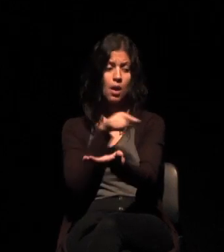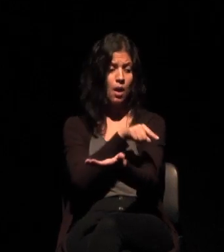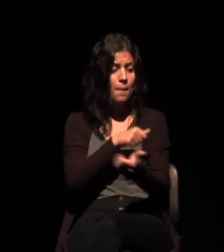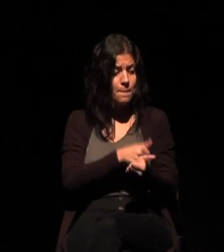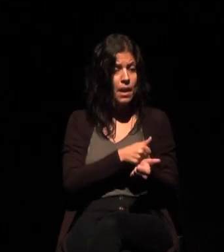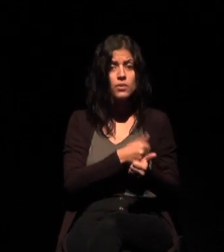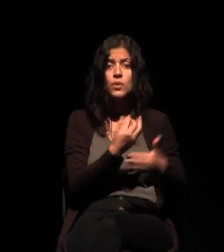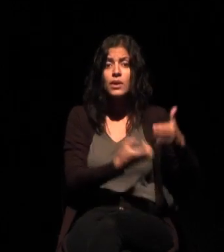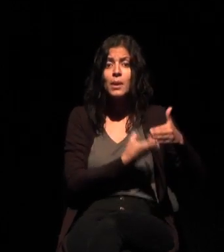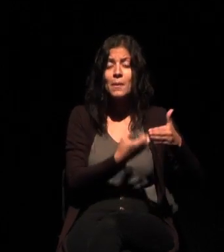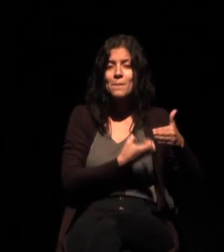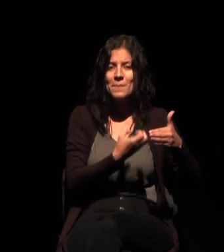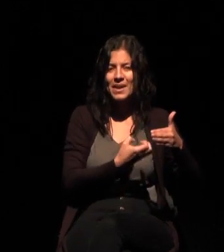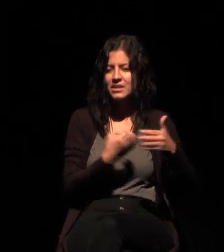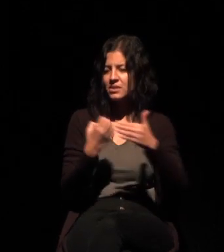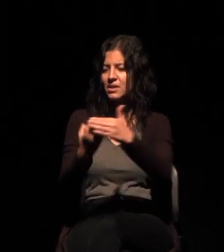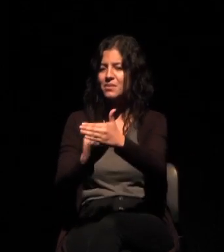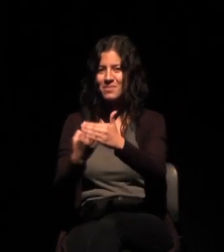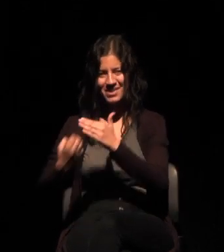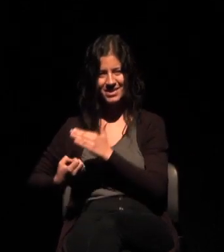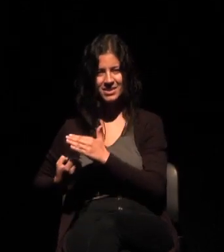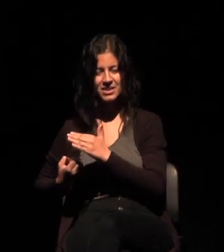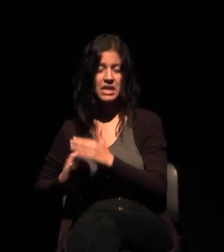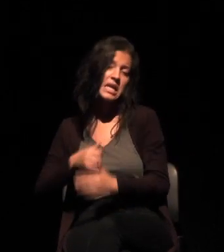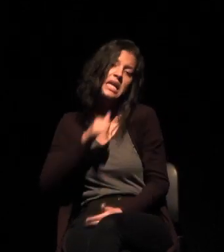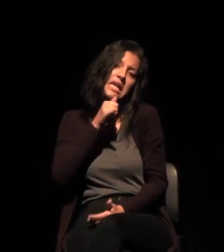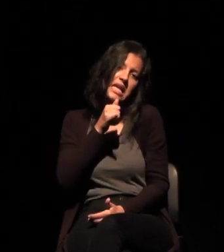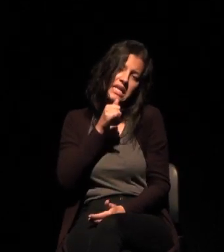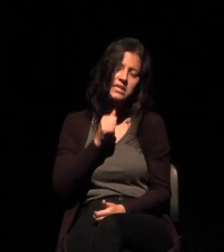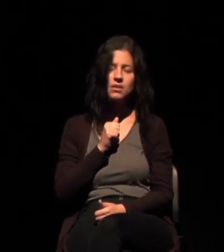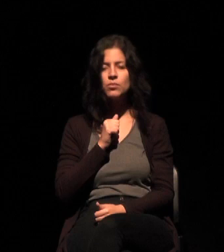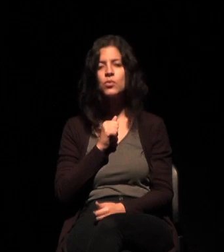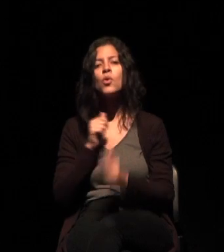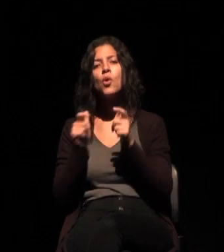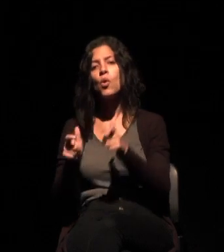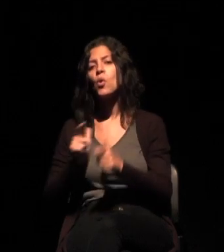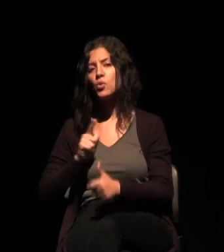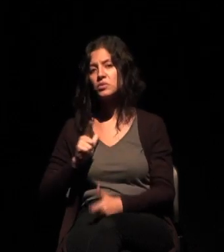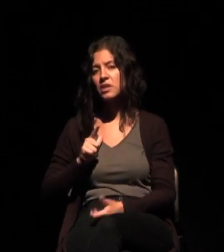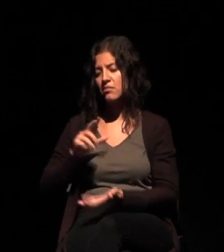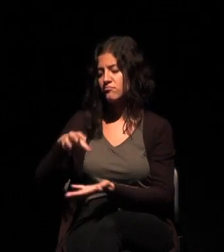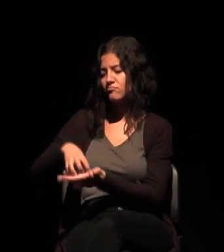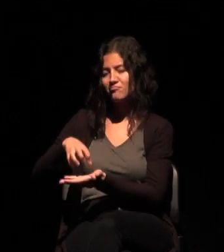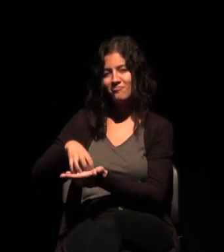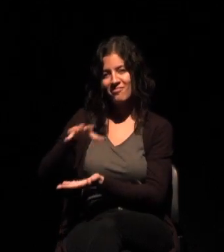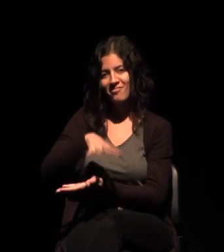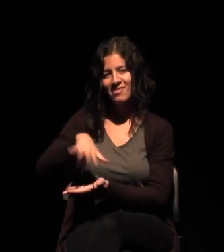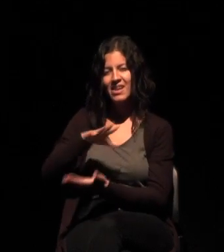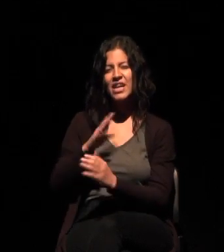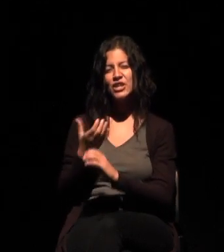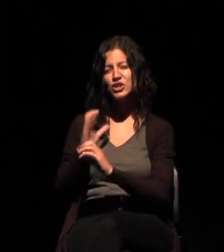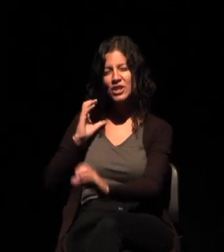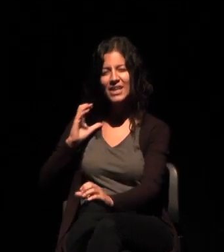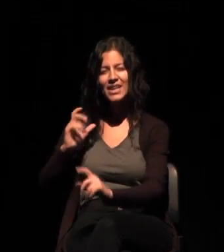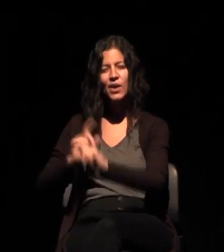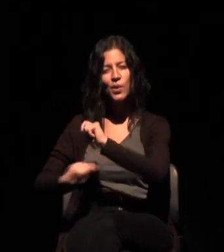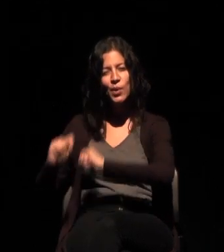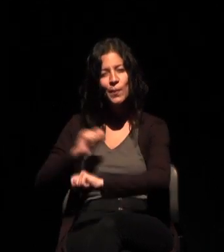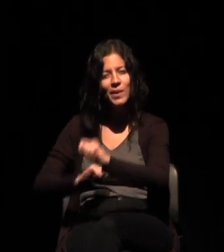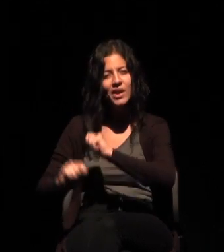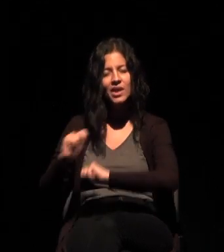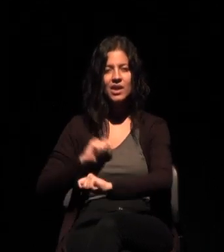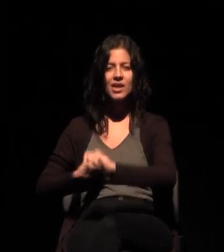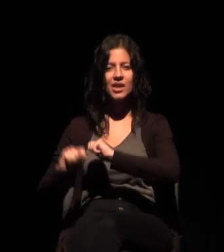centros ou seja por exemplo né na zona onde estão as nossas faculdades de engenharia da economia os principais institutos de